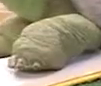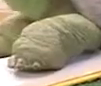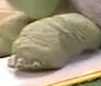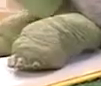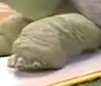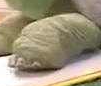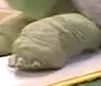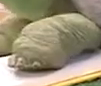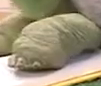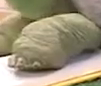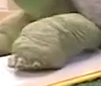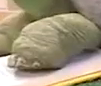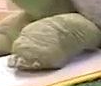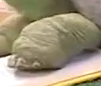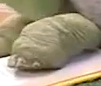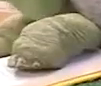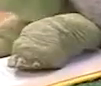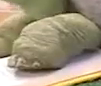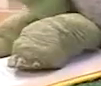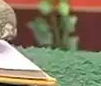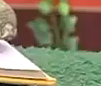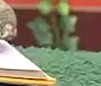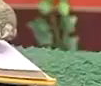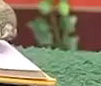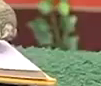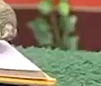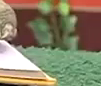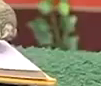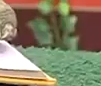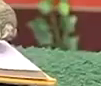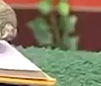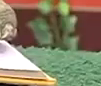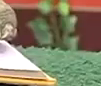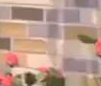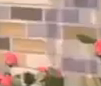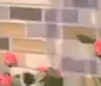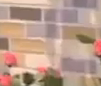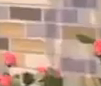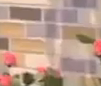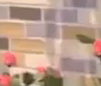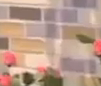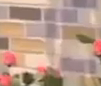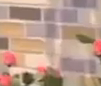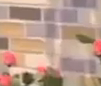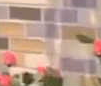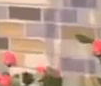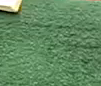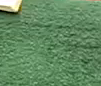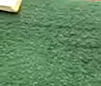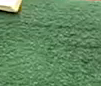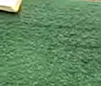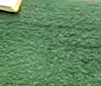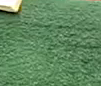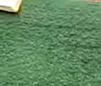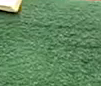para toda geração. Minha, minha, minha, minha, minha, minha, minha,